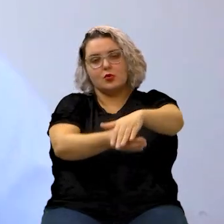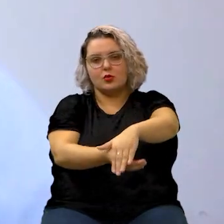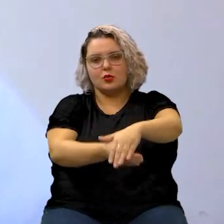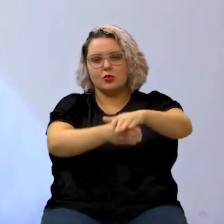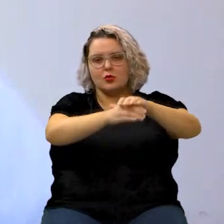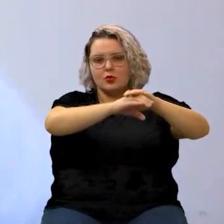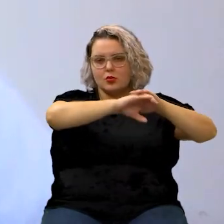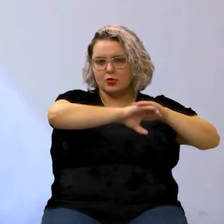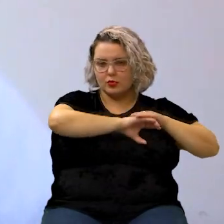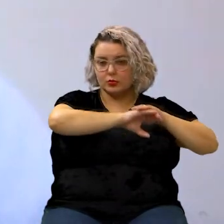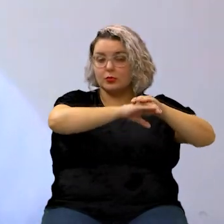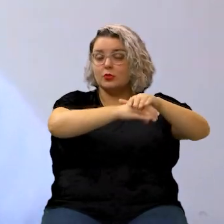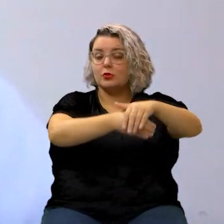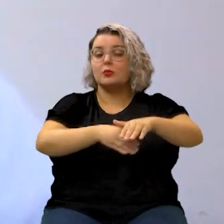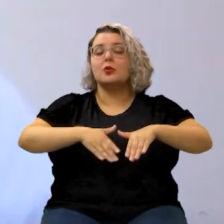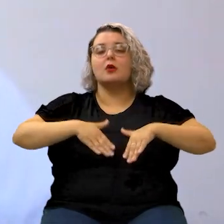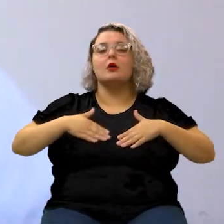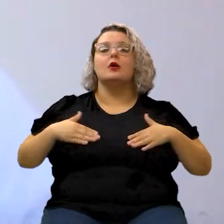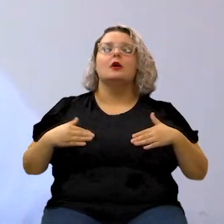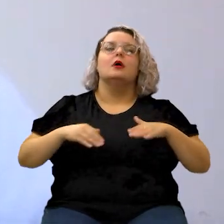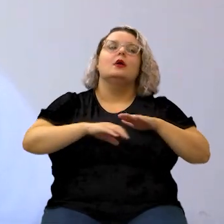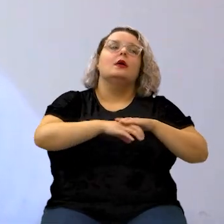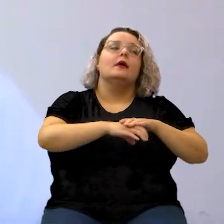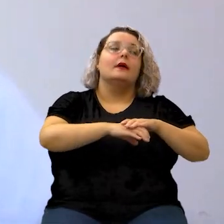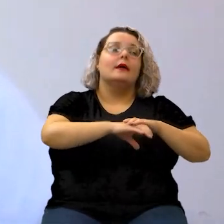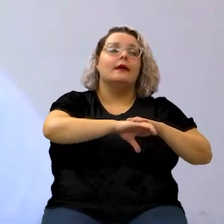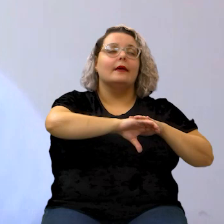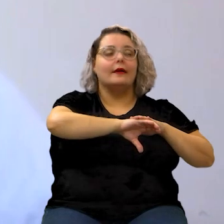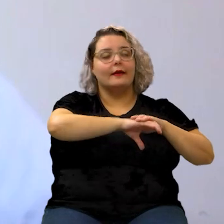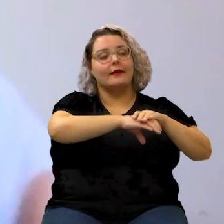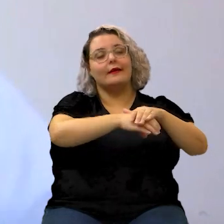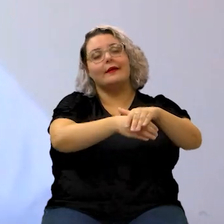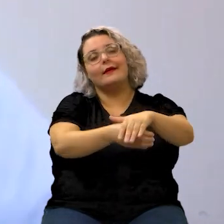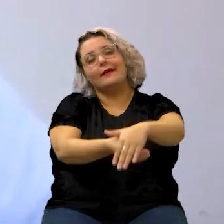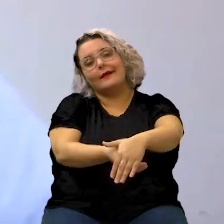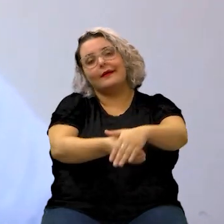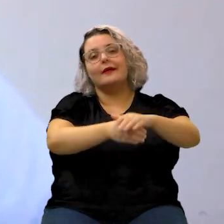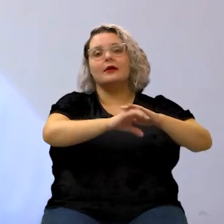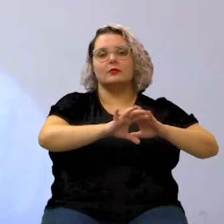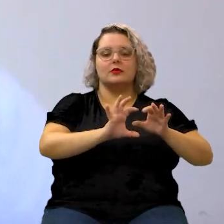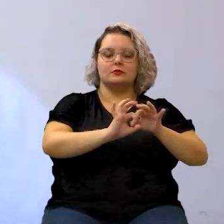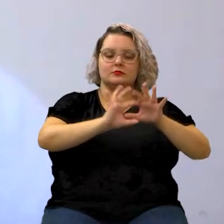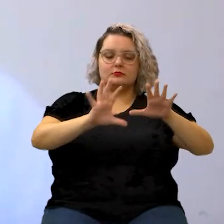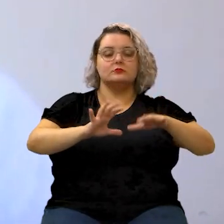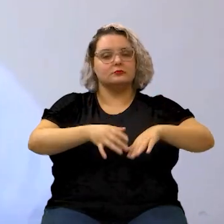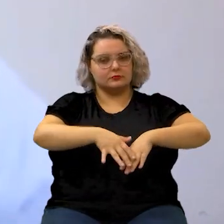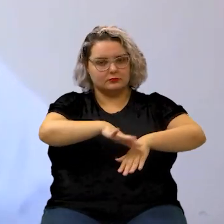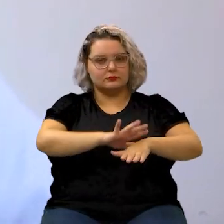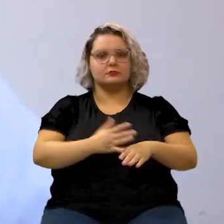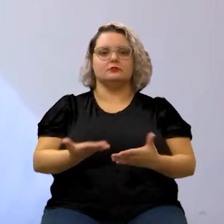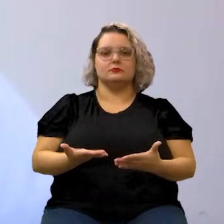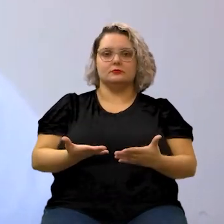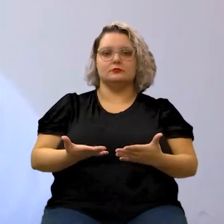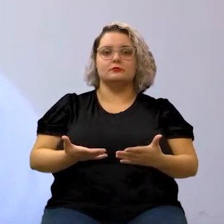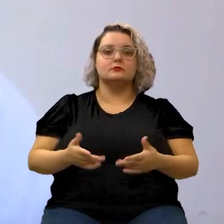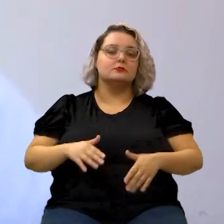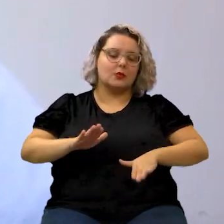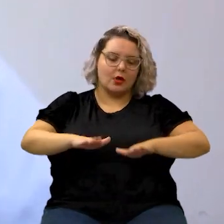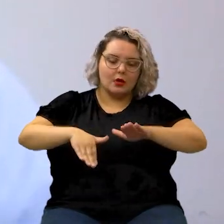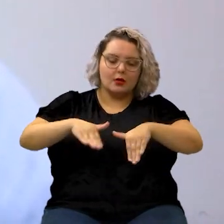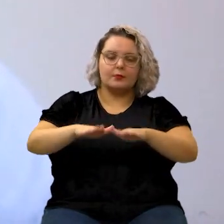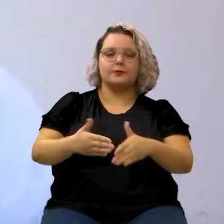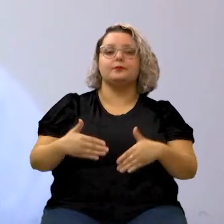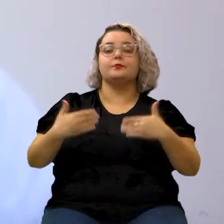consegue, que seja confortável, para causar um relaxamento, para poder liberar a musculatura, os tendões e as fáscias,